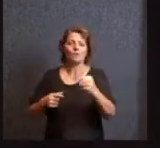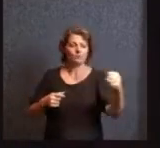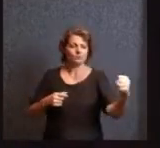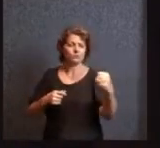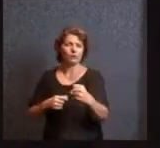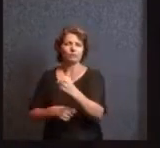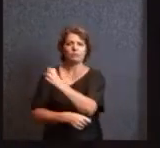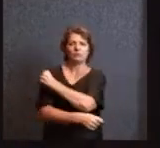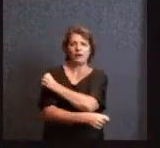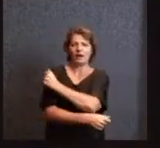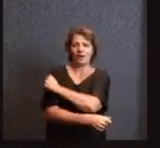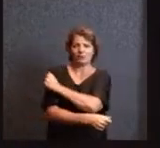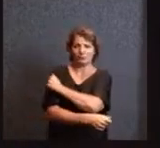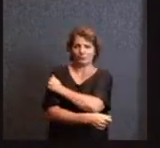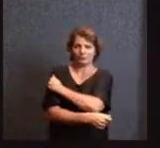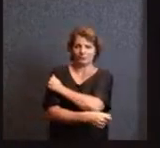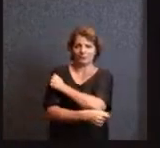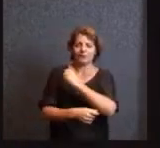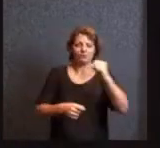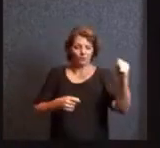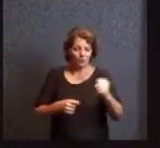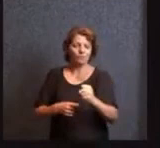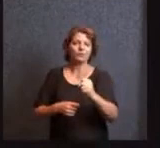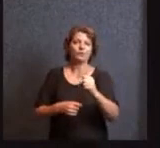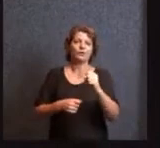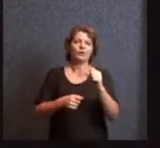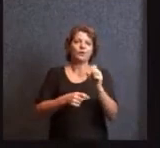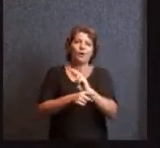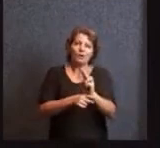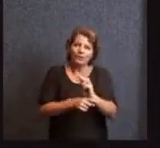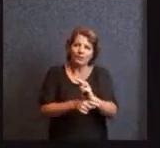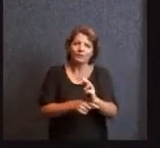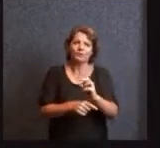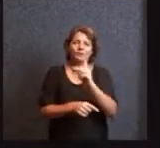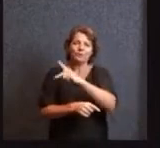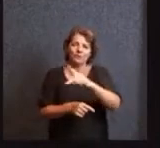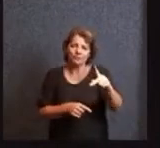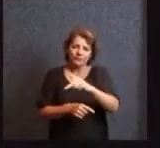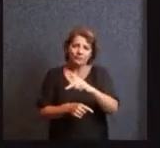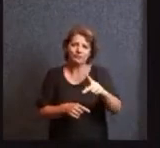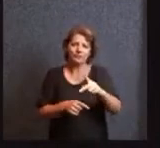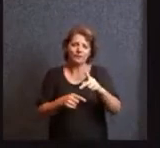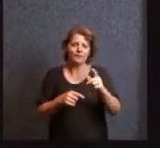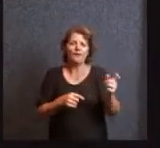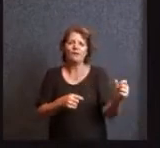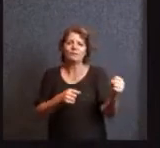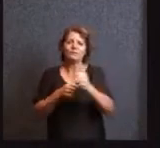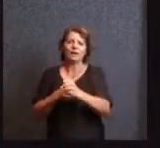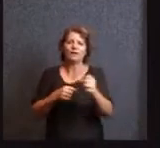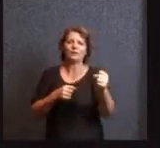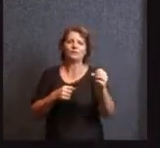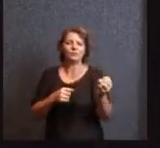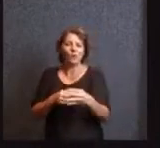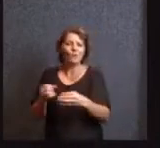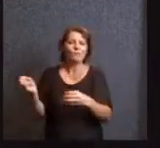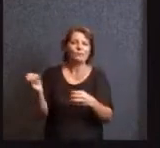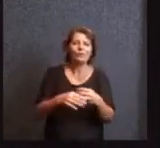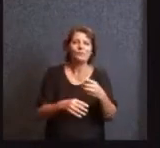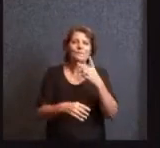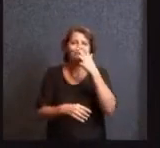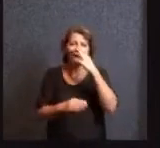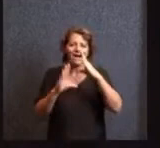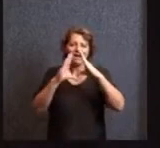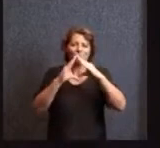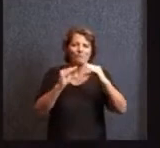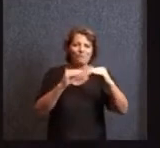Porque chegaram mais orientadores, que, no caso, são os nossos professores. Porque vão ter que chegar mais móveis, vão ter que chegar